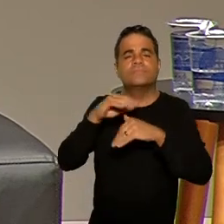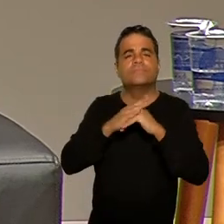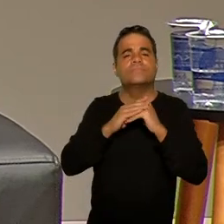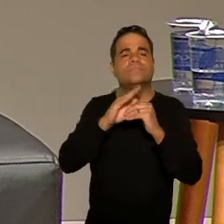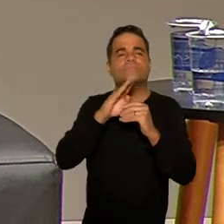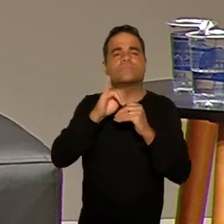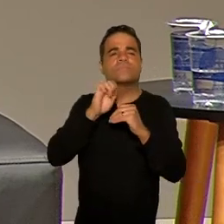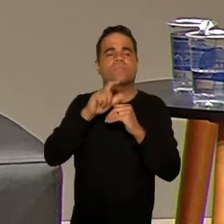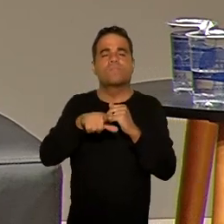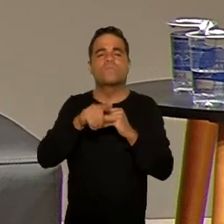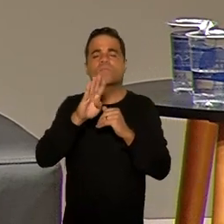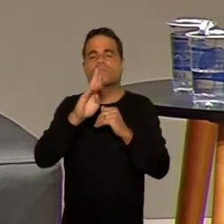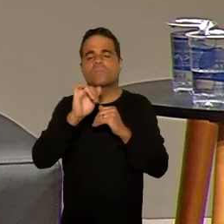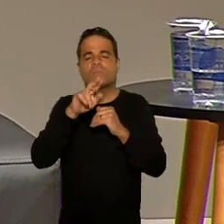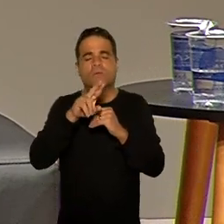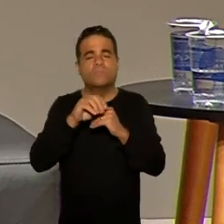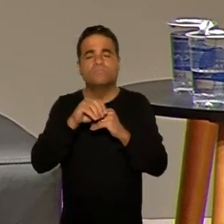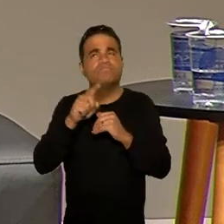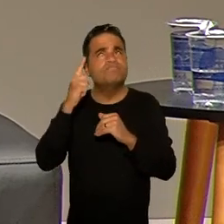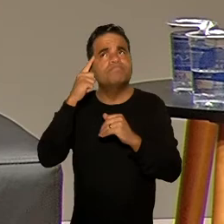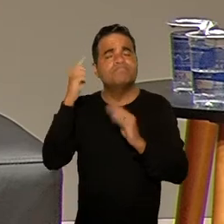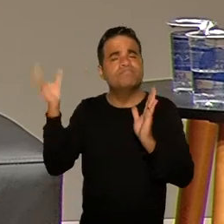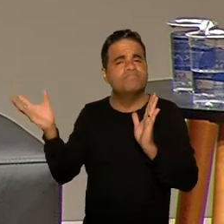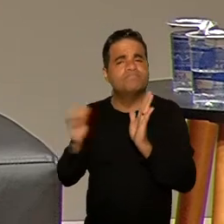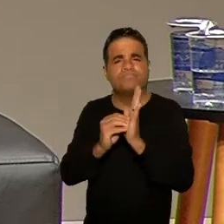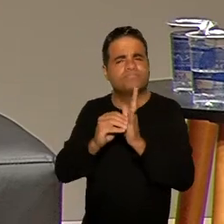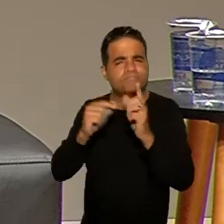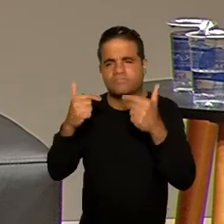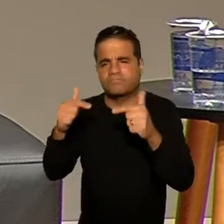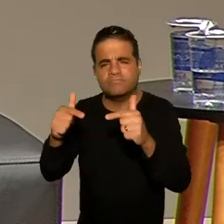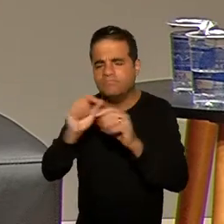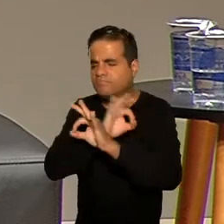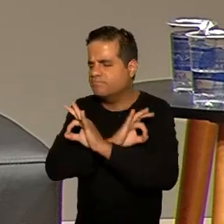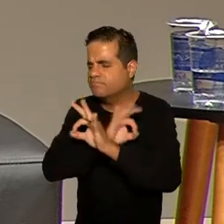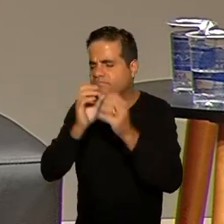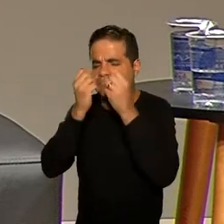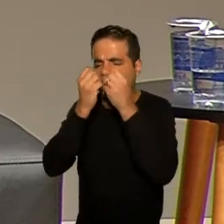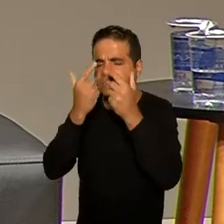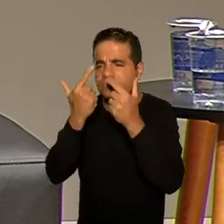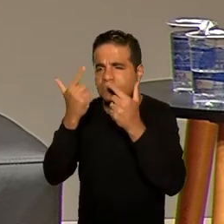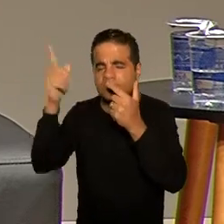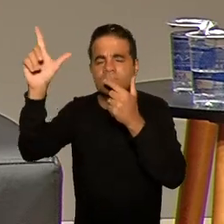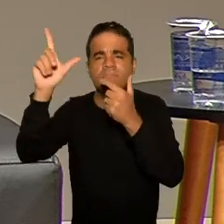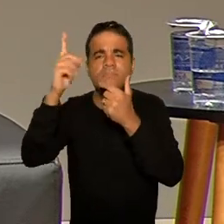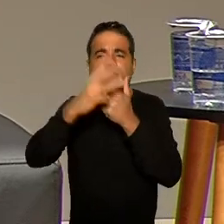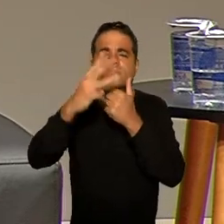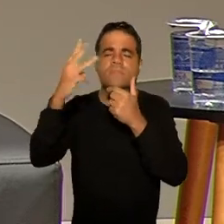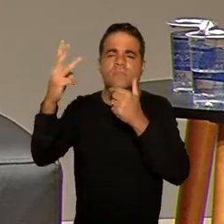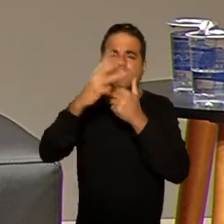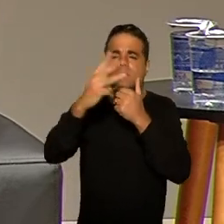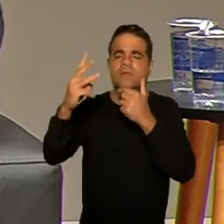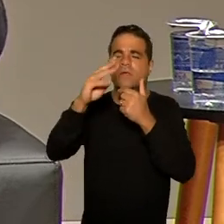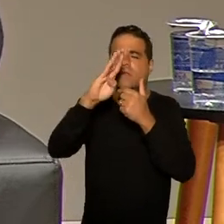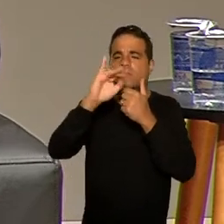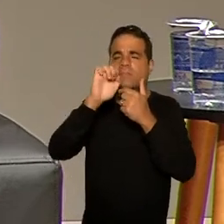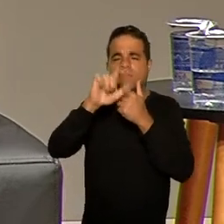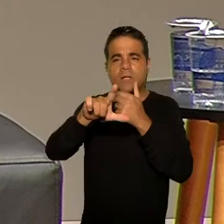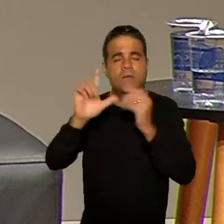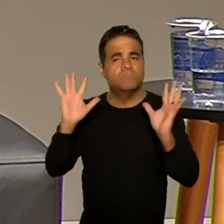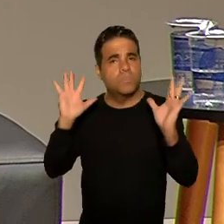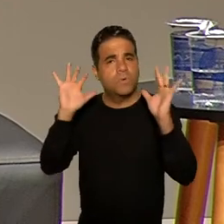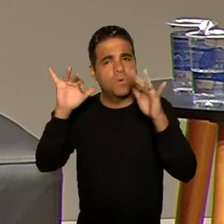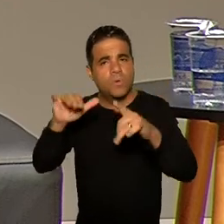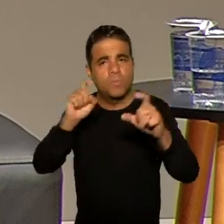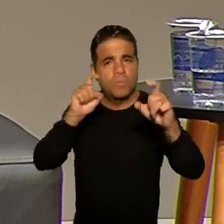Bienal chamado Bruno Moreschi que ele constituiu um trabalho chamado outra trigésima terceira Bienal ter se reuniu